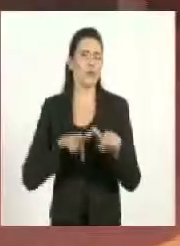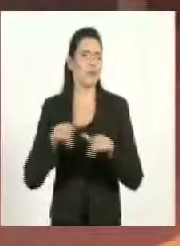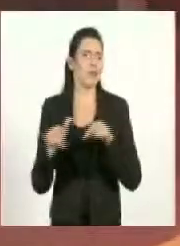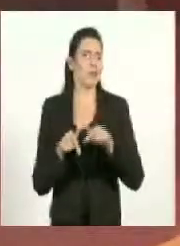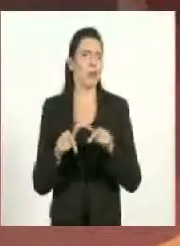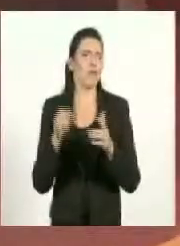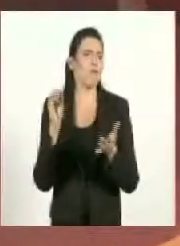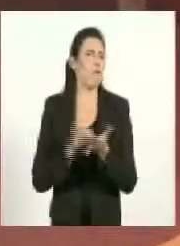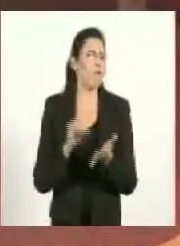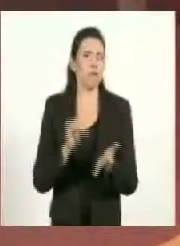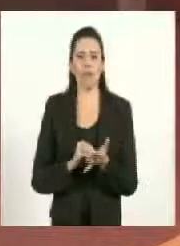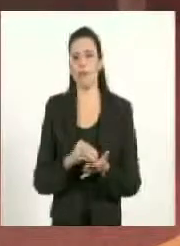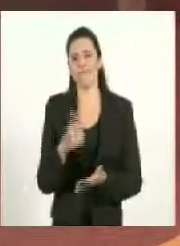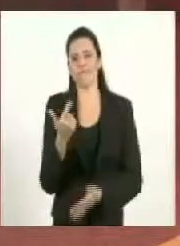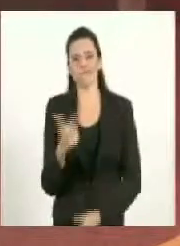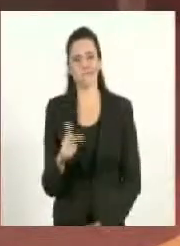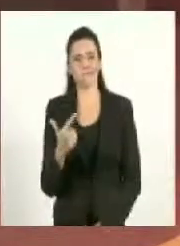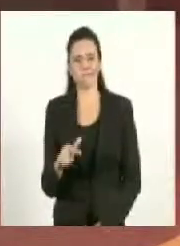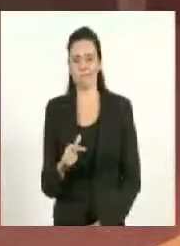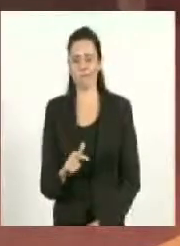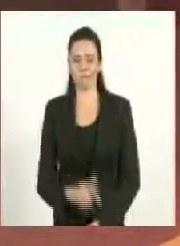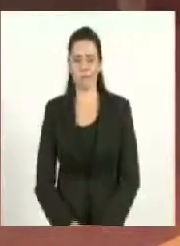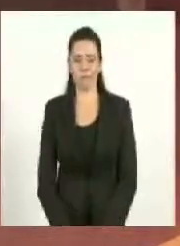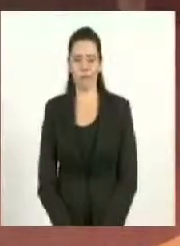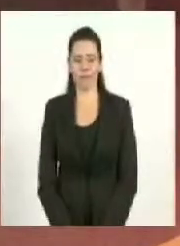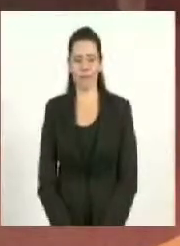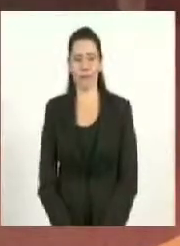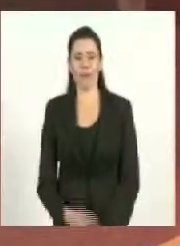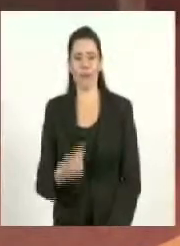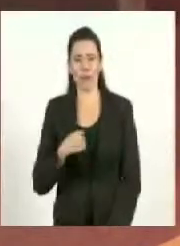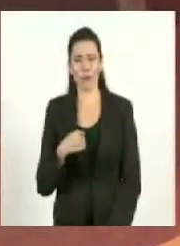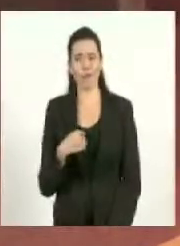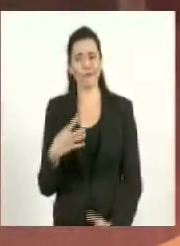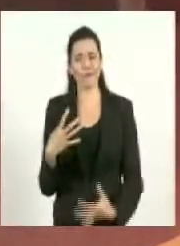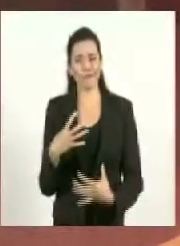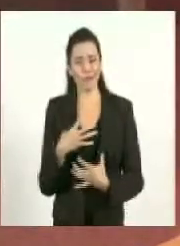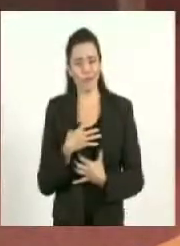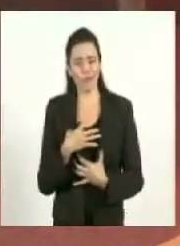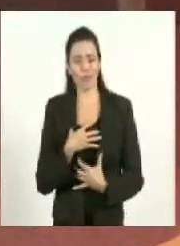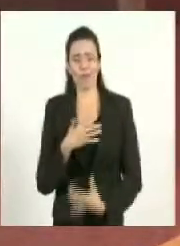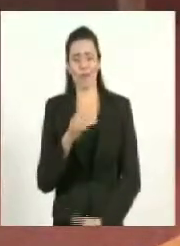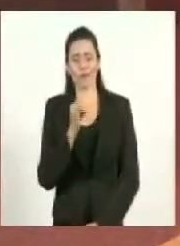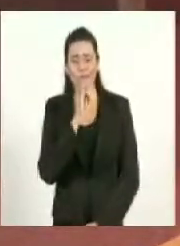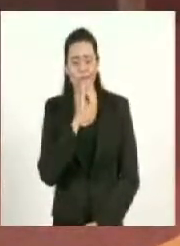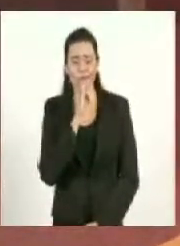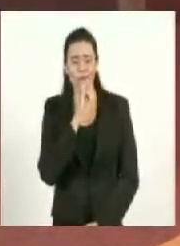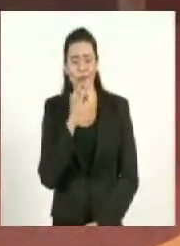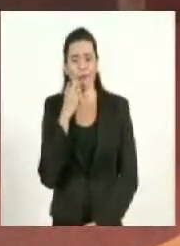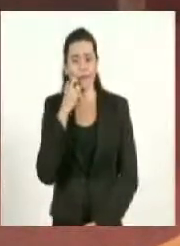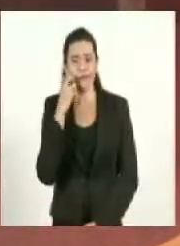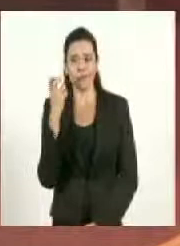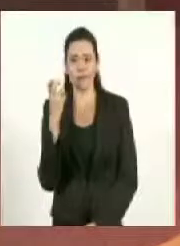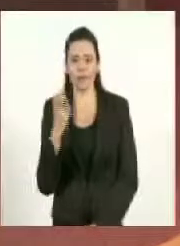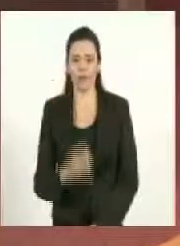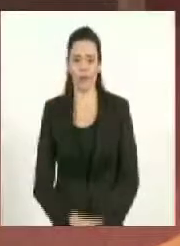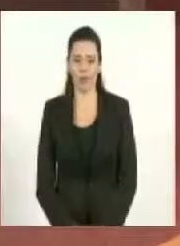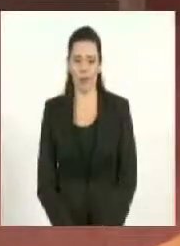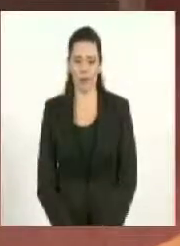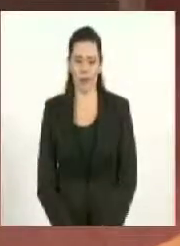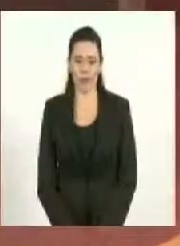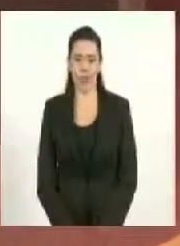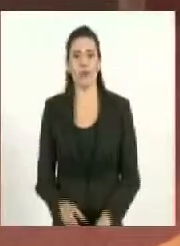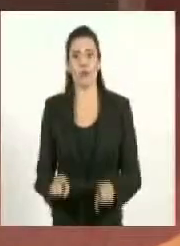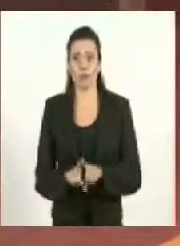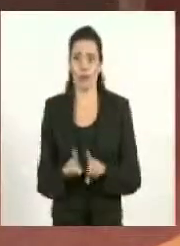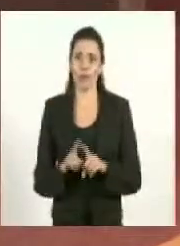sem receber. Uma vergonha, uma verdadeira vergonha, essa que é a verdade. Fora os médicos, né, a